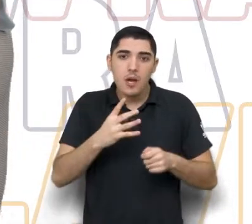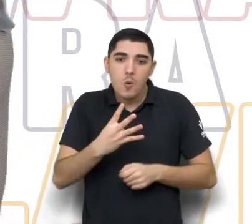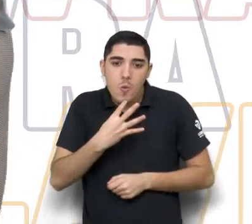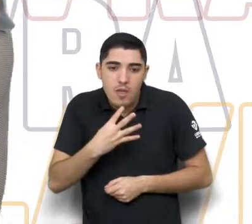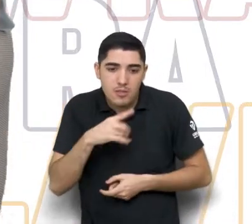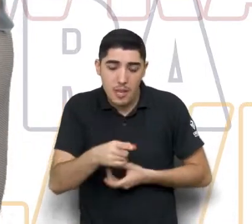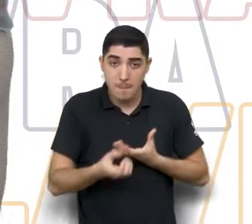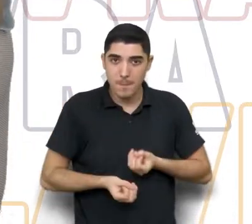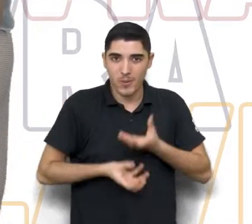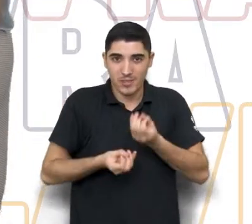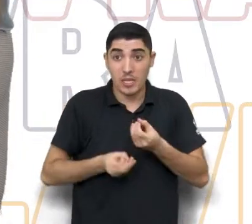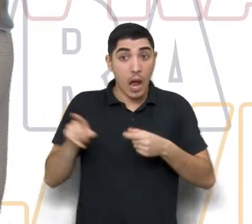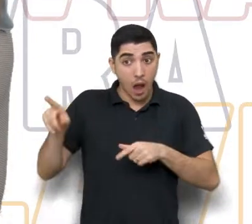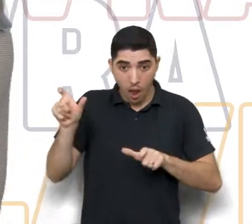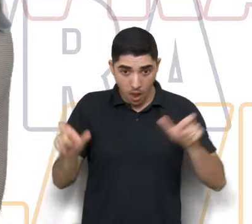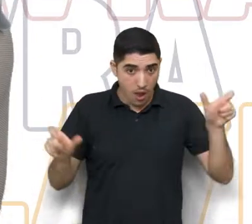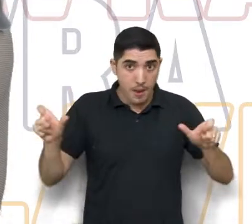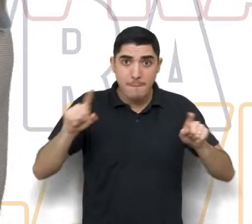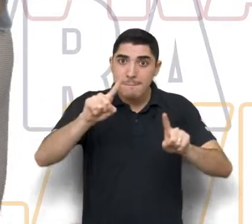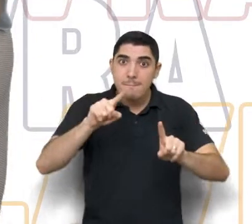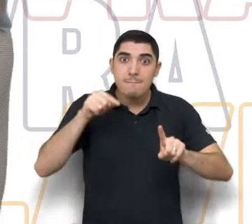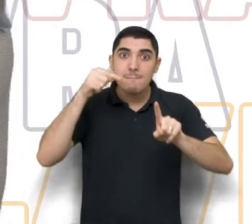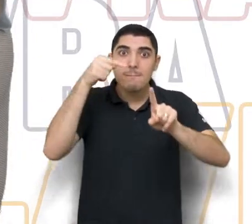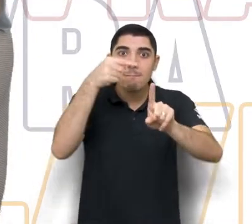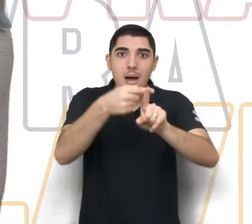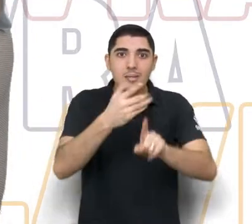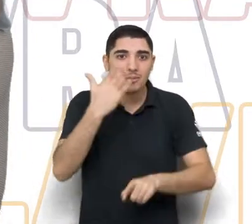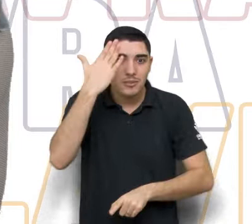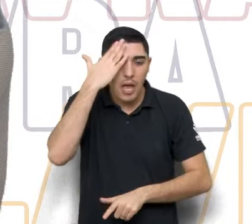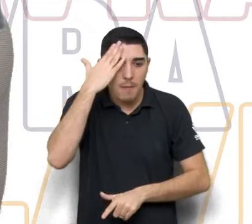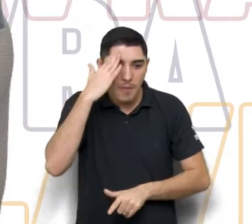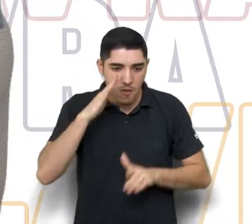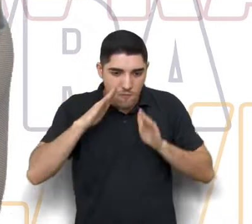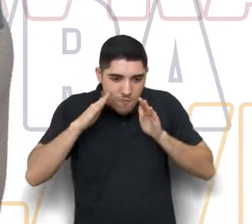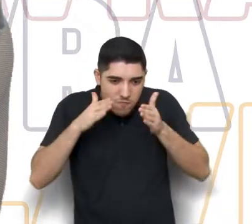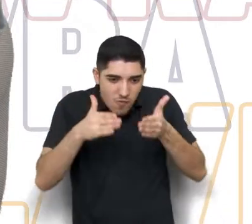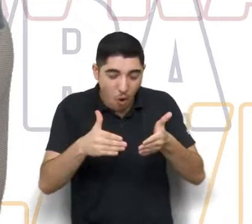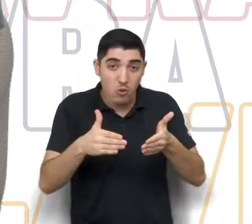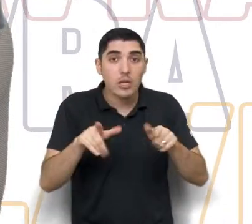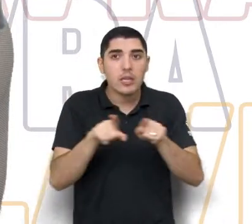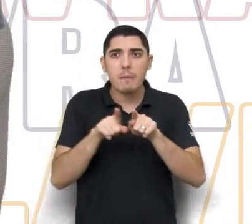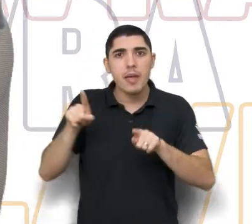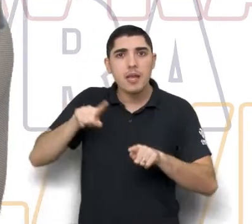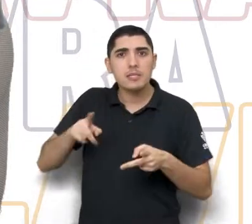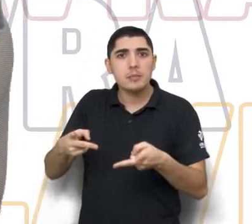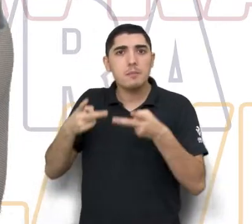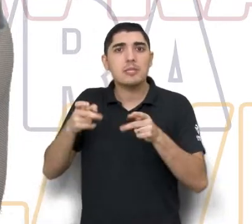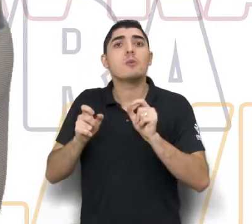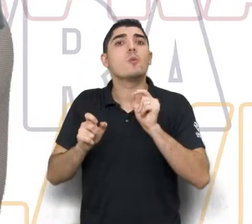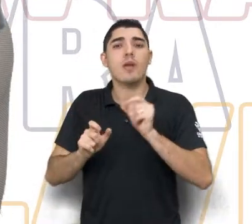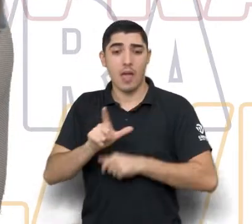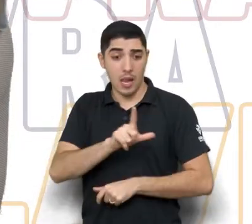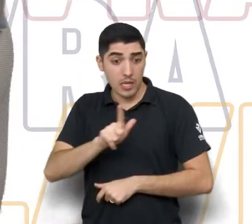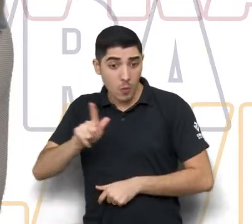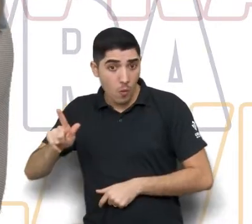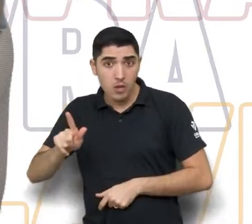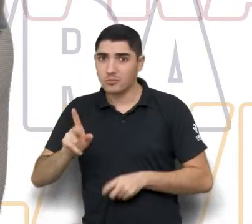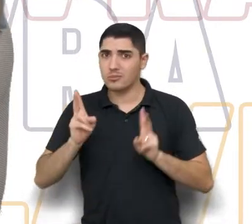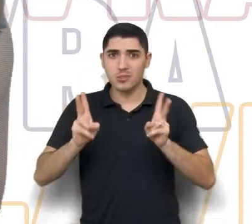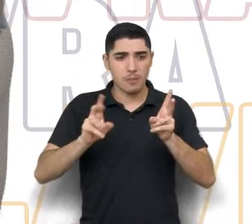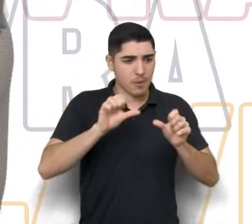mais eles ficam envolvidos, né? E mais eles têm percepção do quão a linguagem é